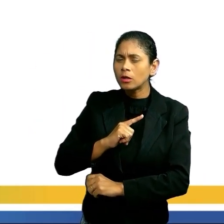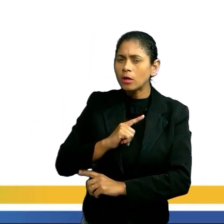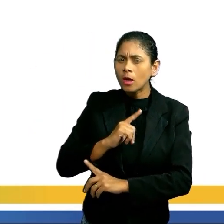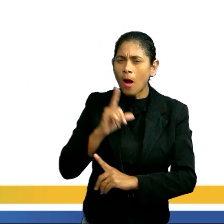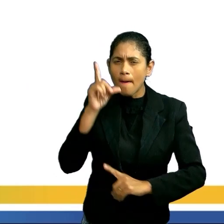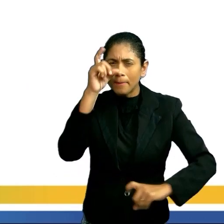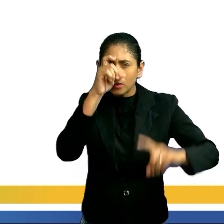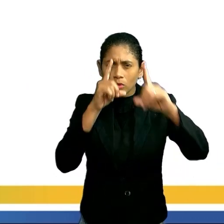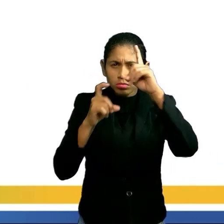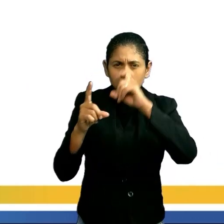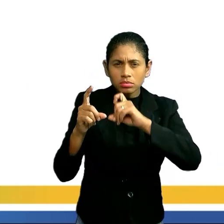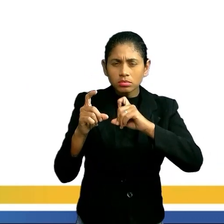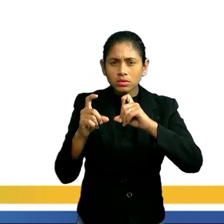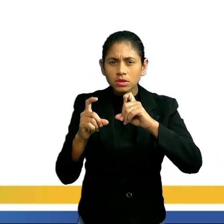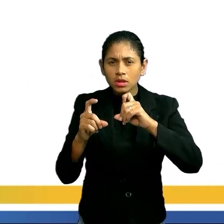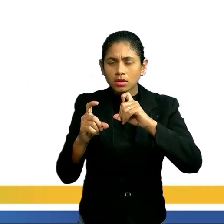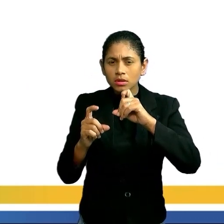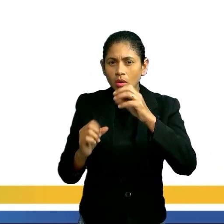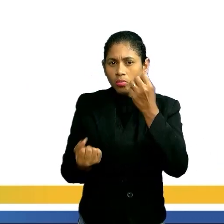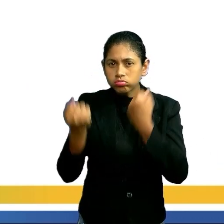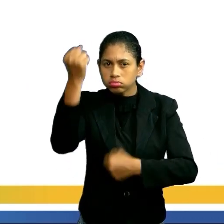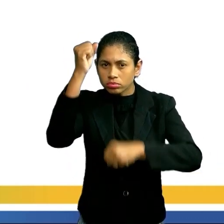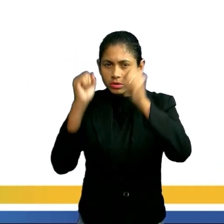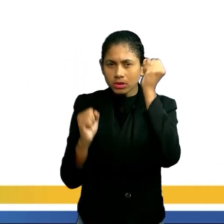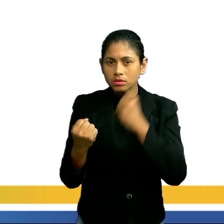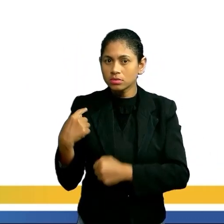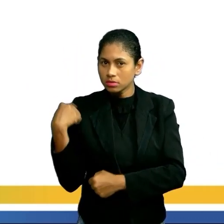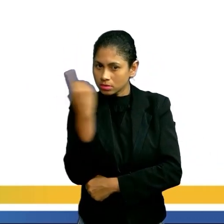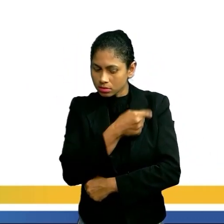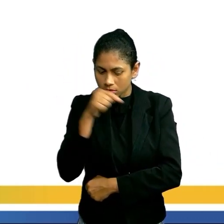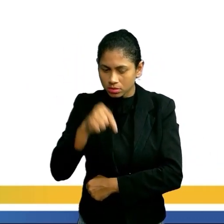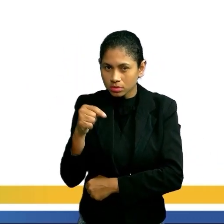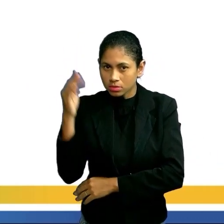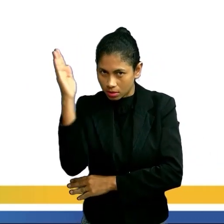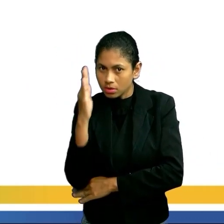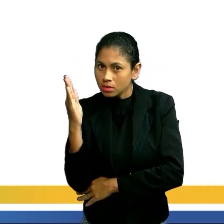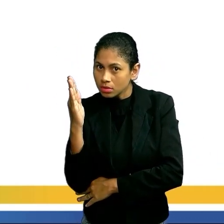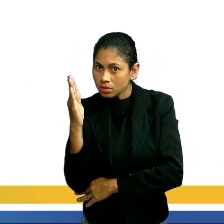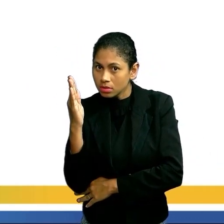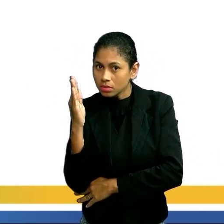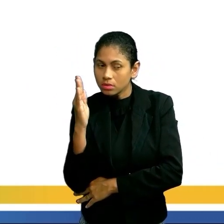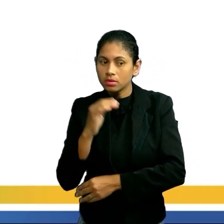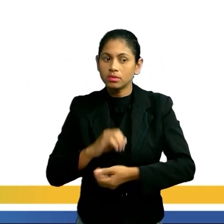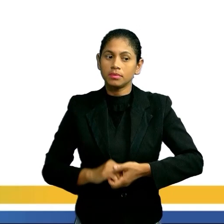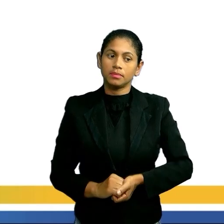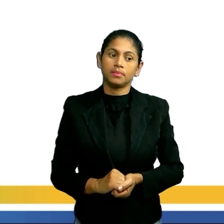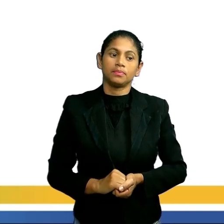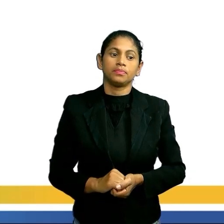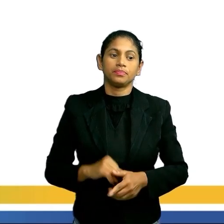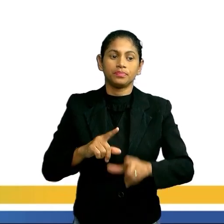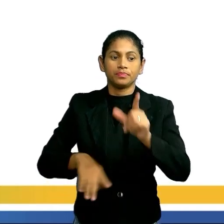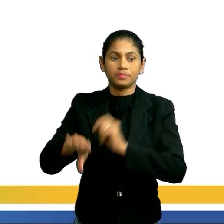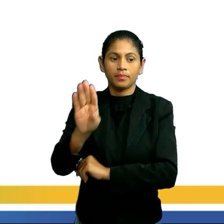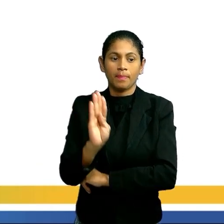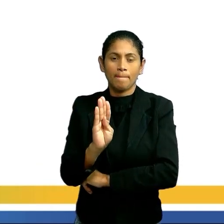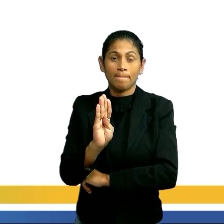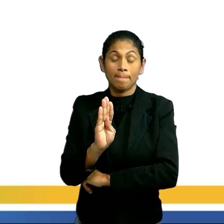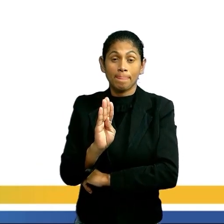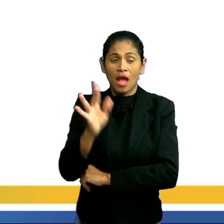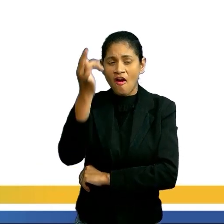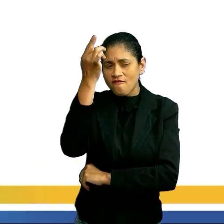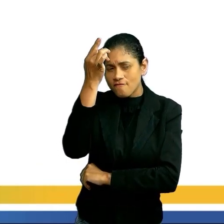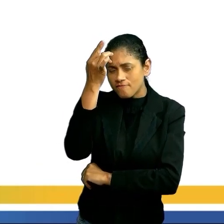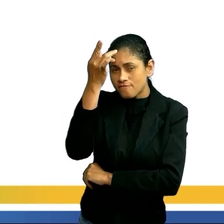produtos importados de outros países aí, que a gente falou na nossa aula? B, das facilidades